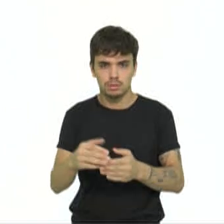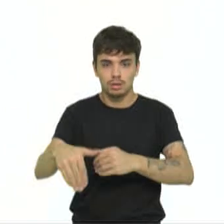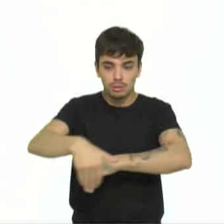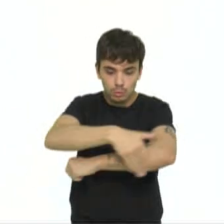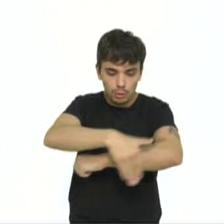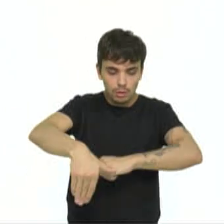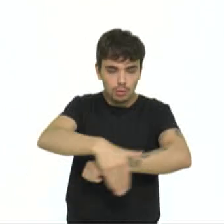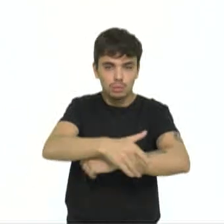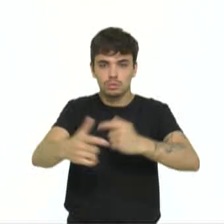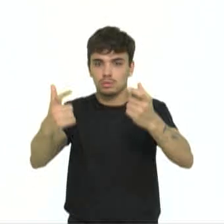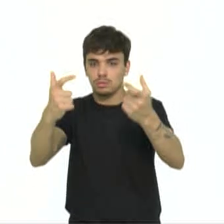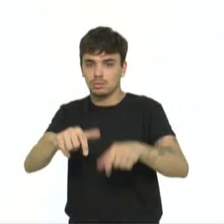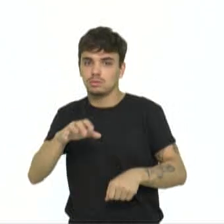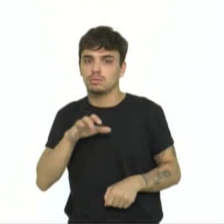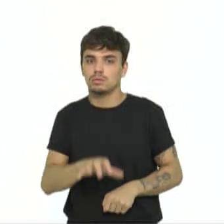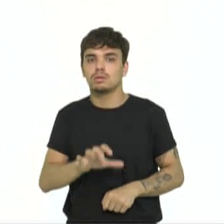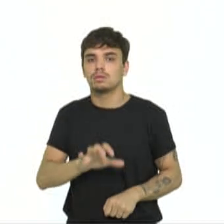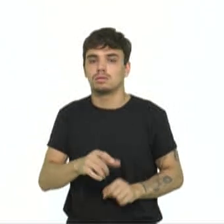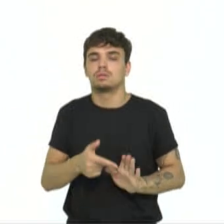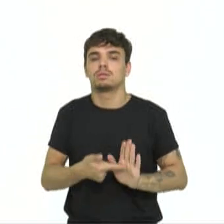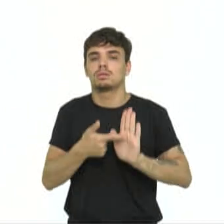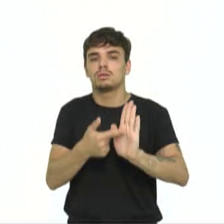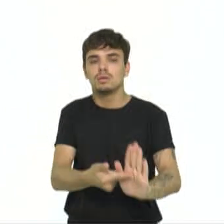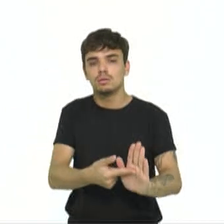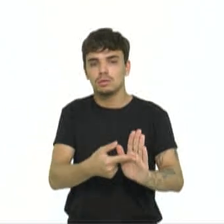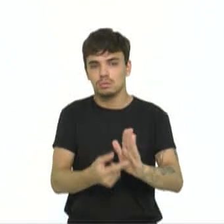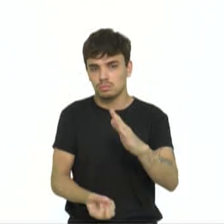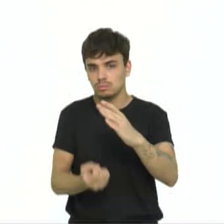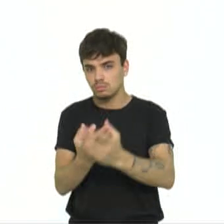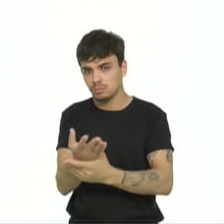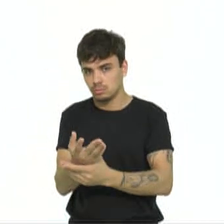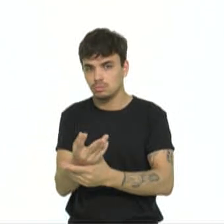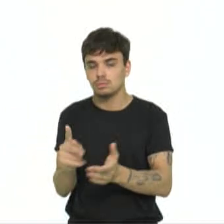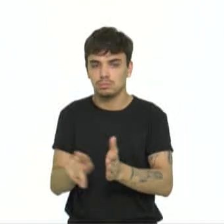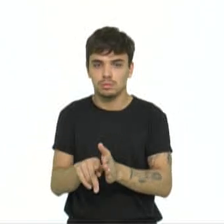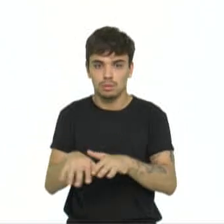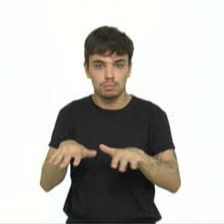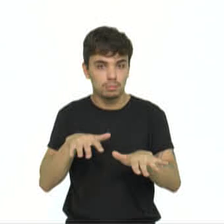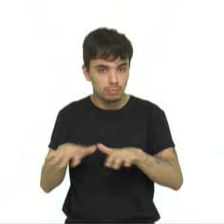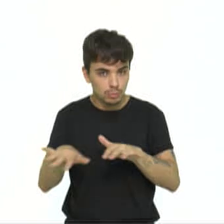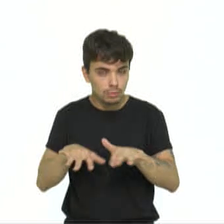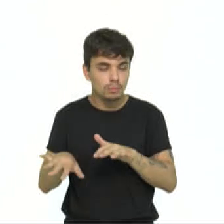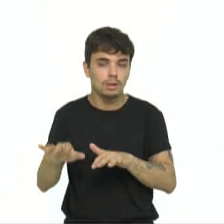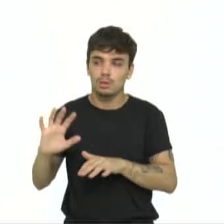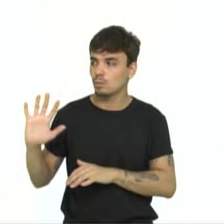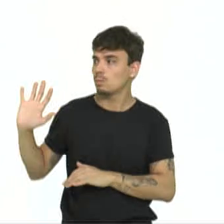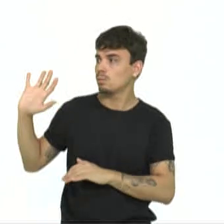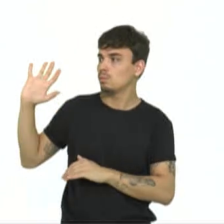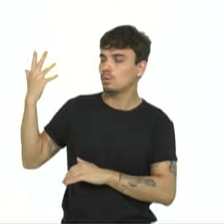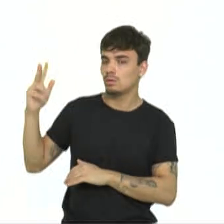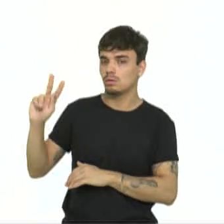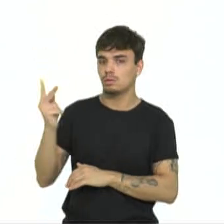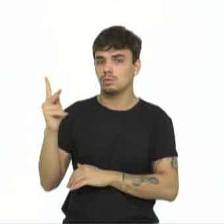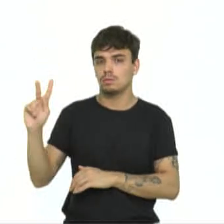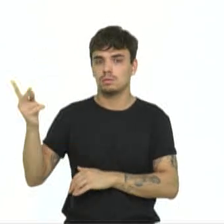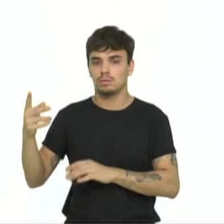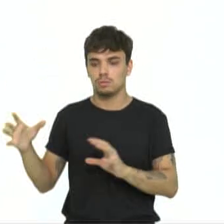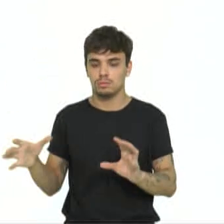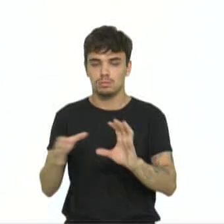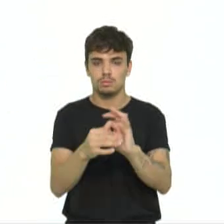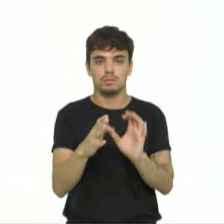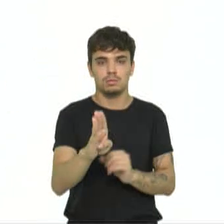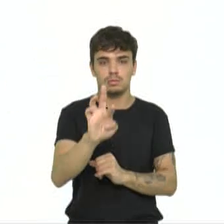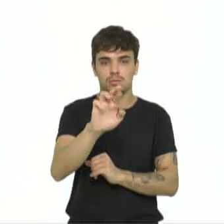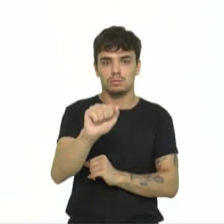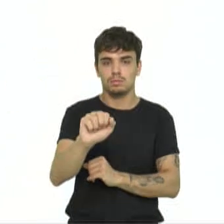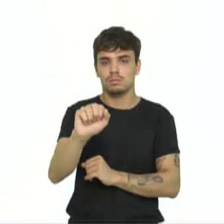becos, desta forma proporcionando o surgimento do movimento hip hop, que passou a unir o breakdance,